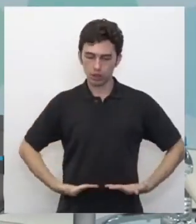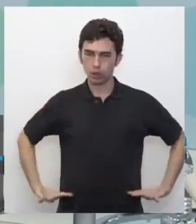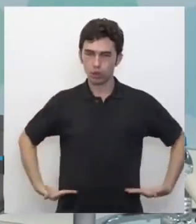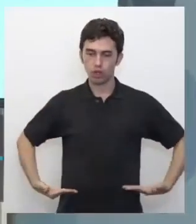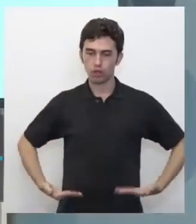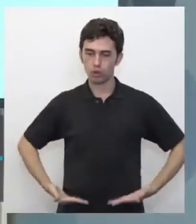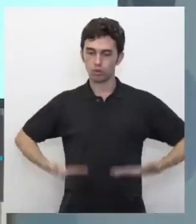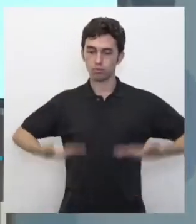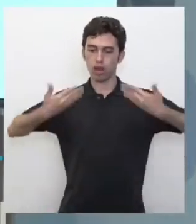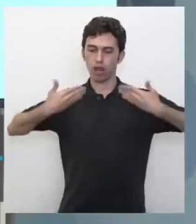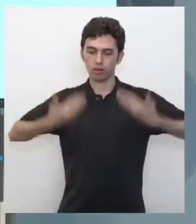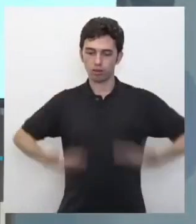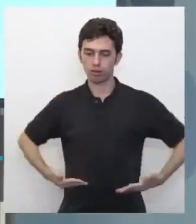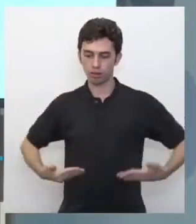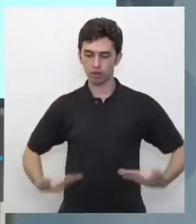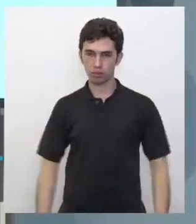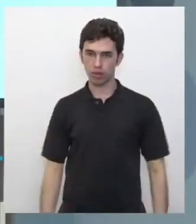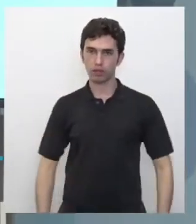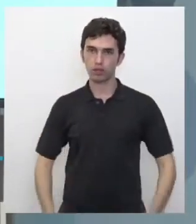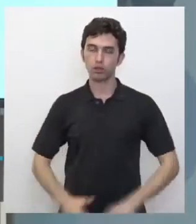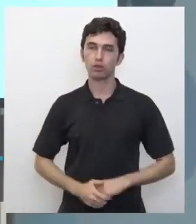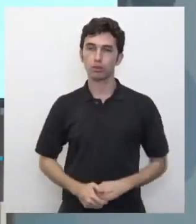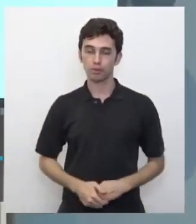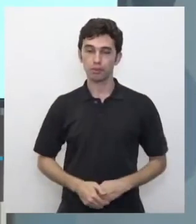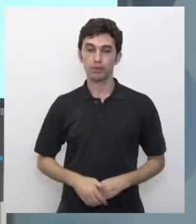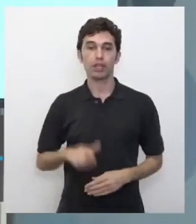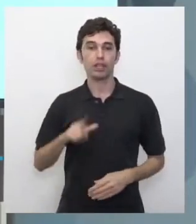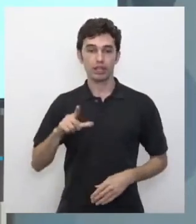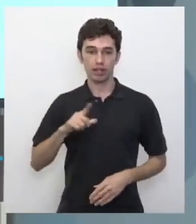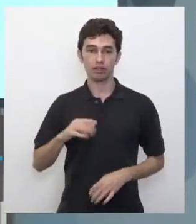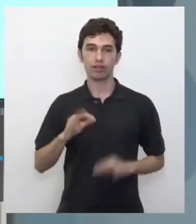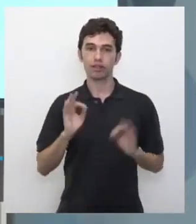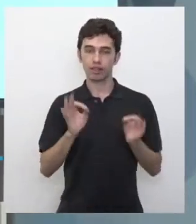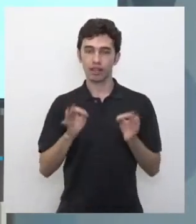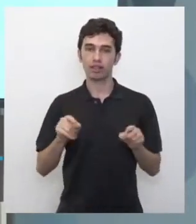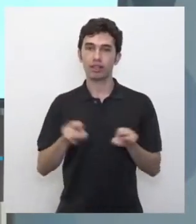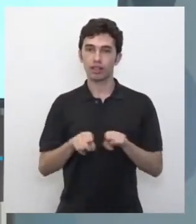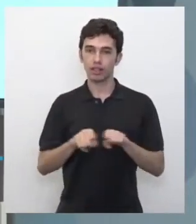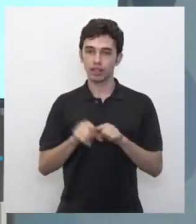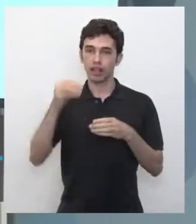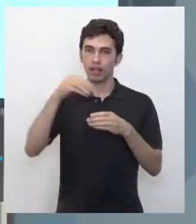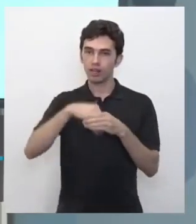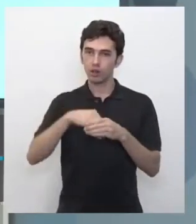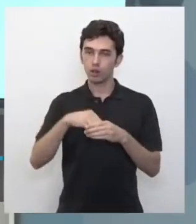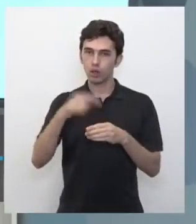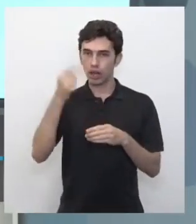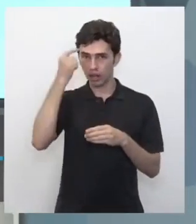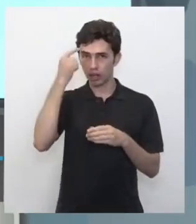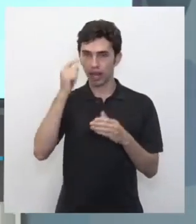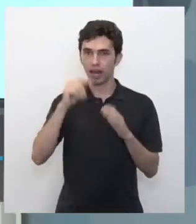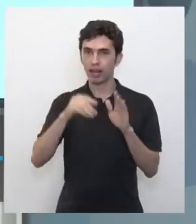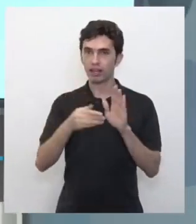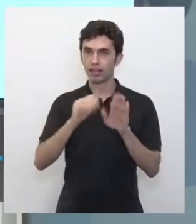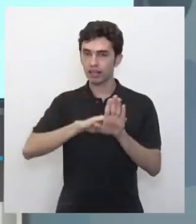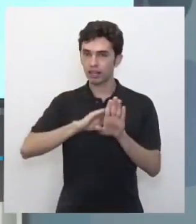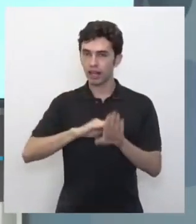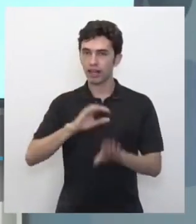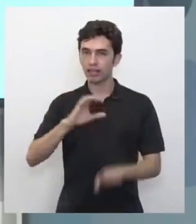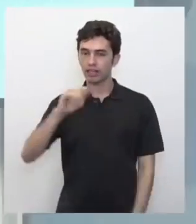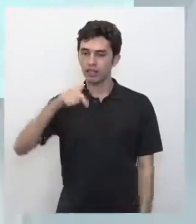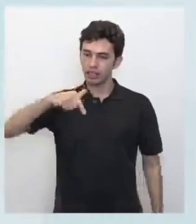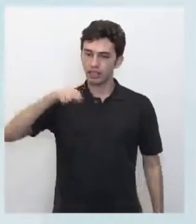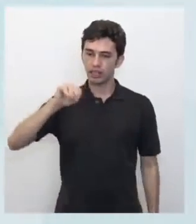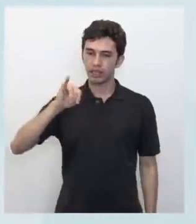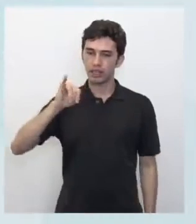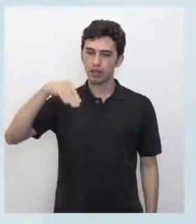Sim, exatamente, né? A gente tem a questão dentro da quinesfera, que a gente falou antes, né? E dentro da questão, pode observar na imagem